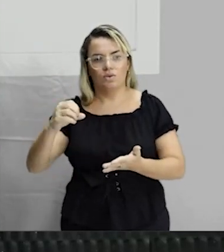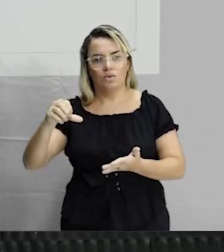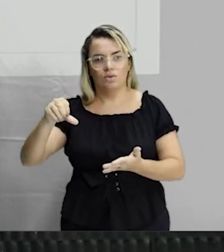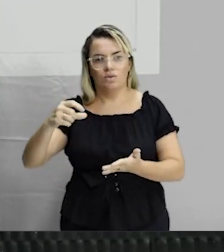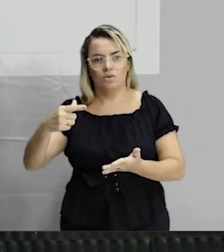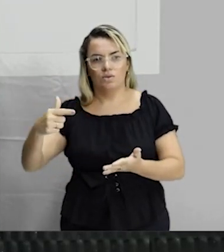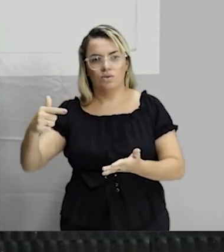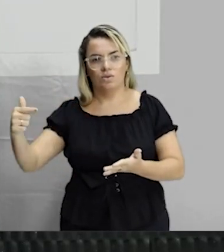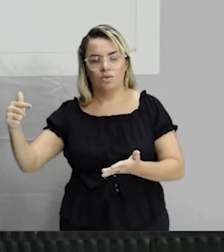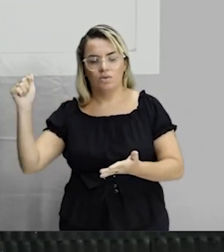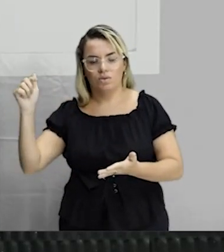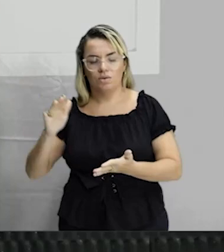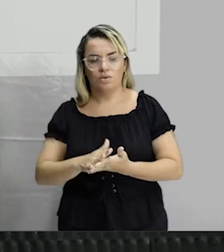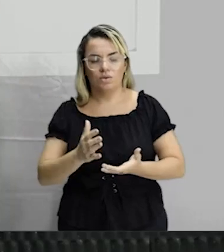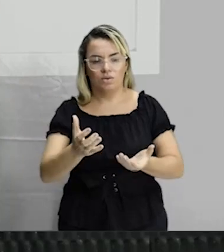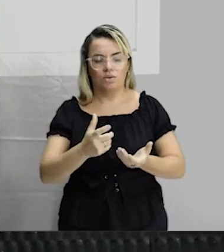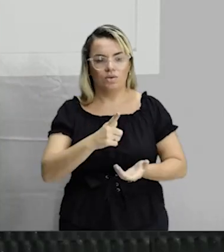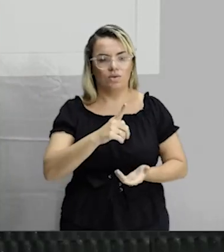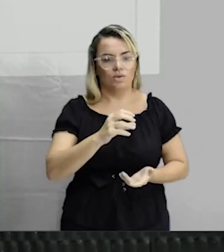quanto é o logaritmo de